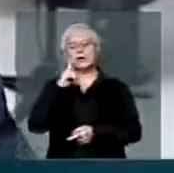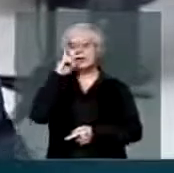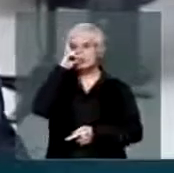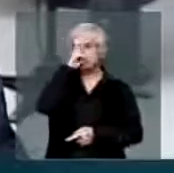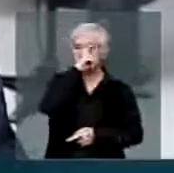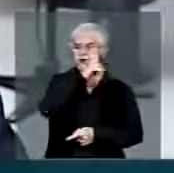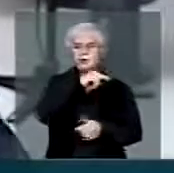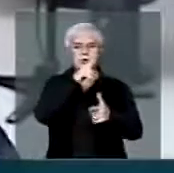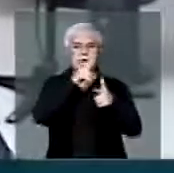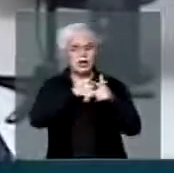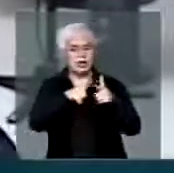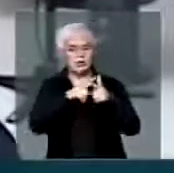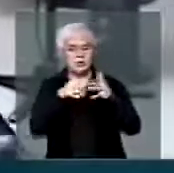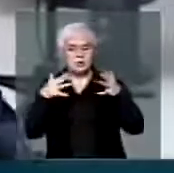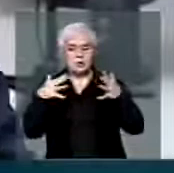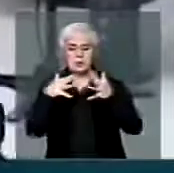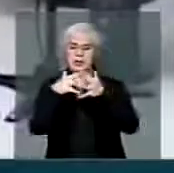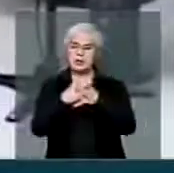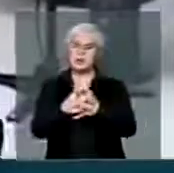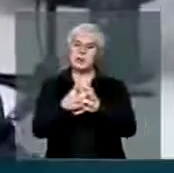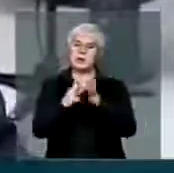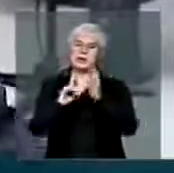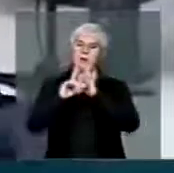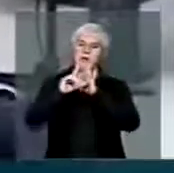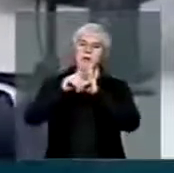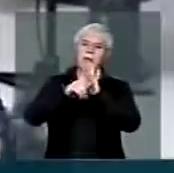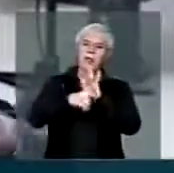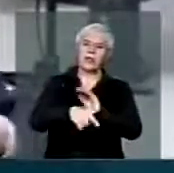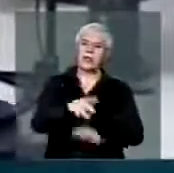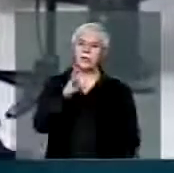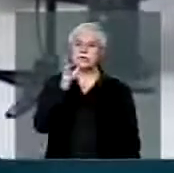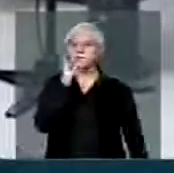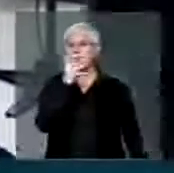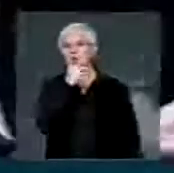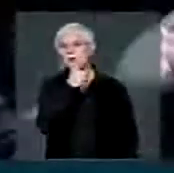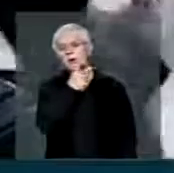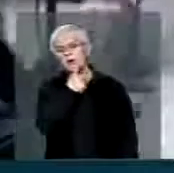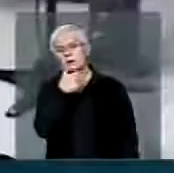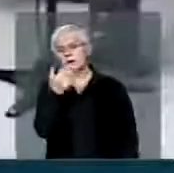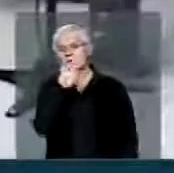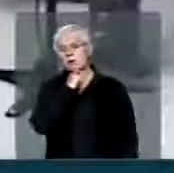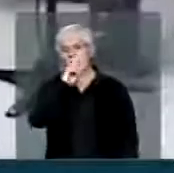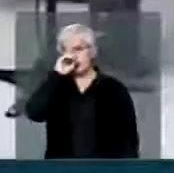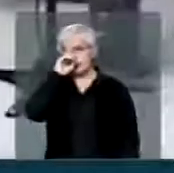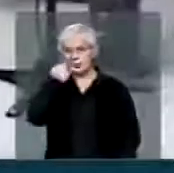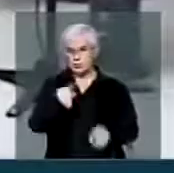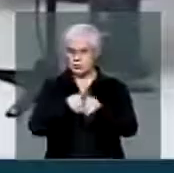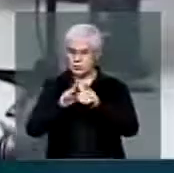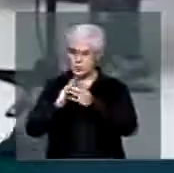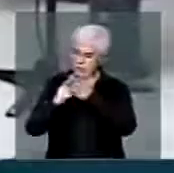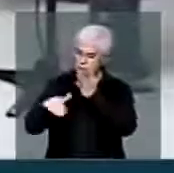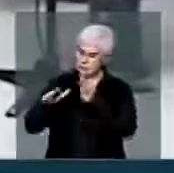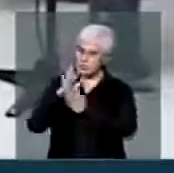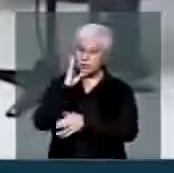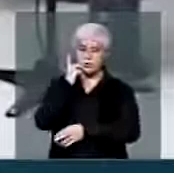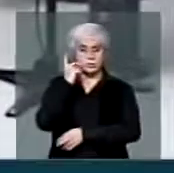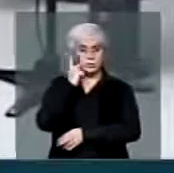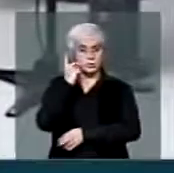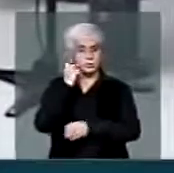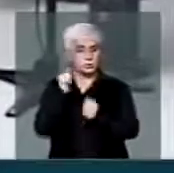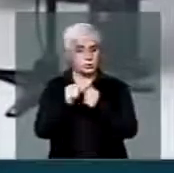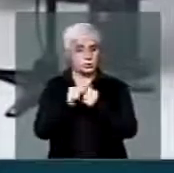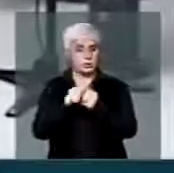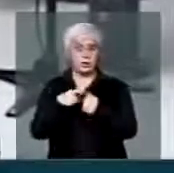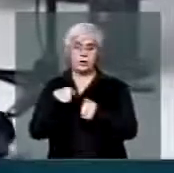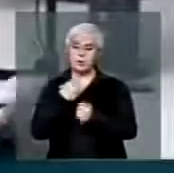obstáculos burocráticos que se criam para a liberação desses recursos, que Vossa Excelência, eu e todos os outros 513 parlamentares, 511 parlamentares,